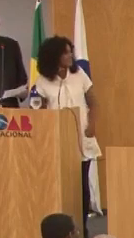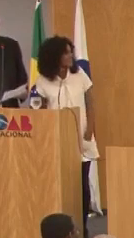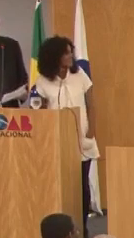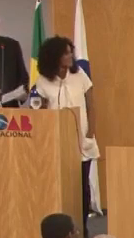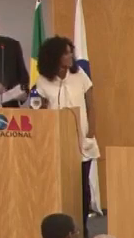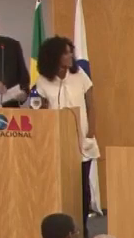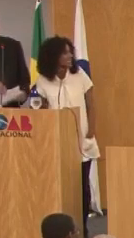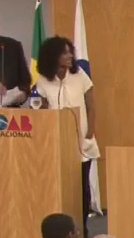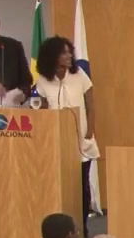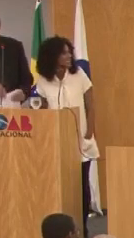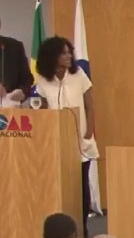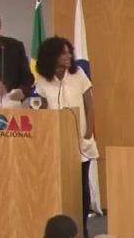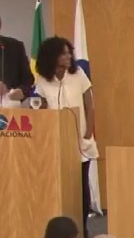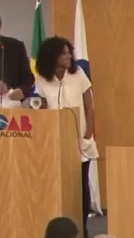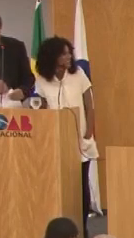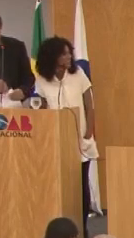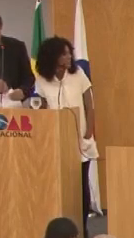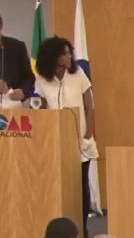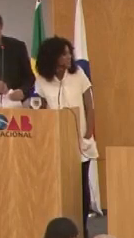Seu